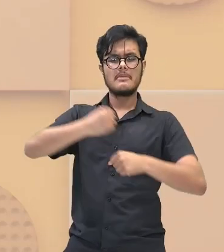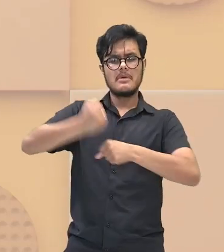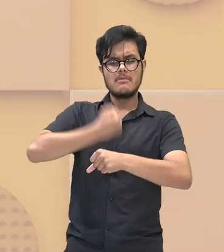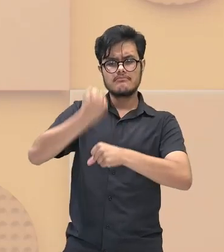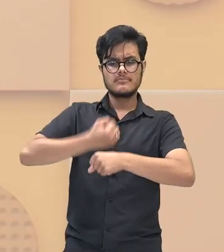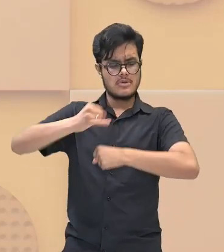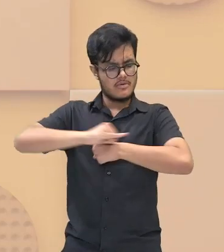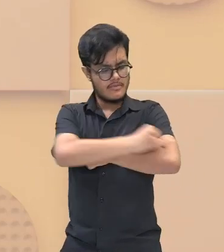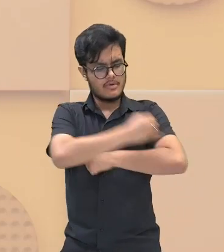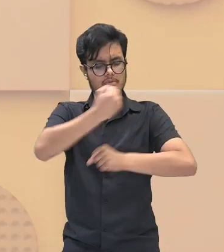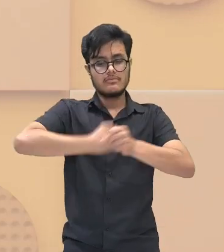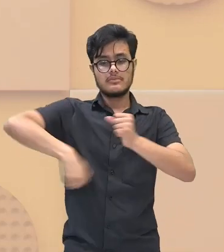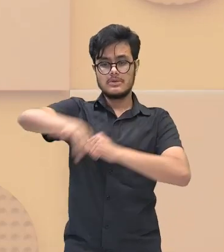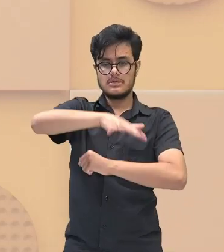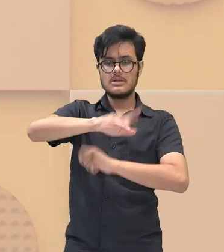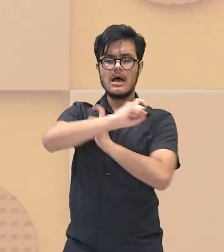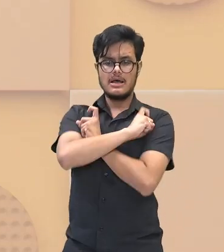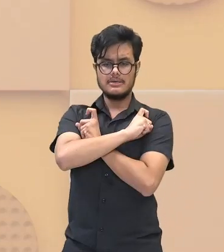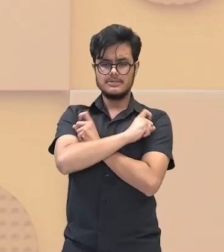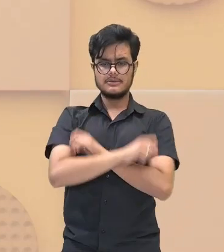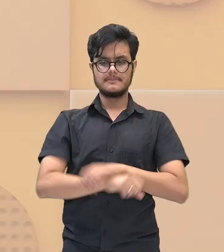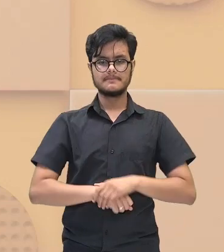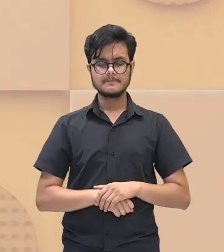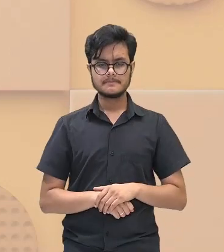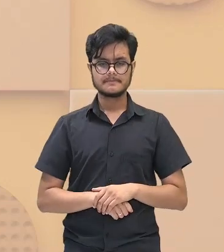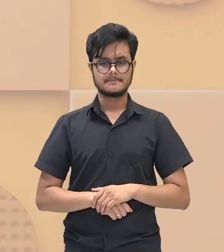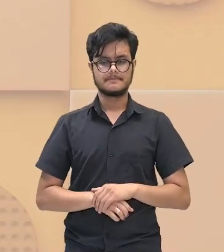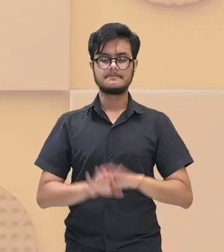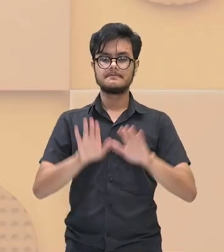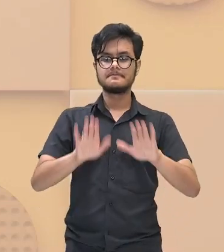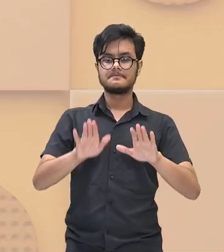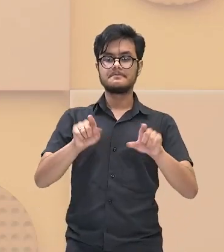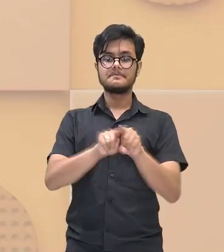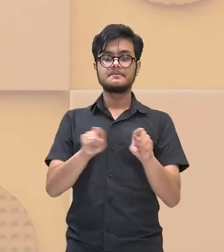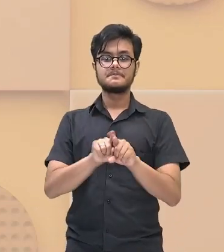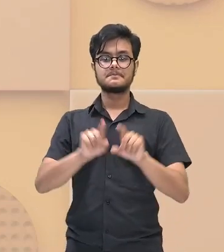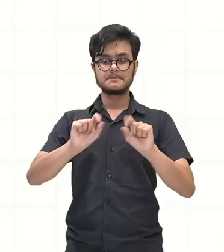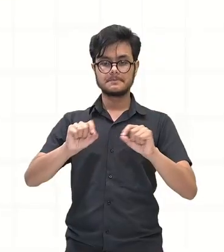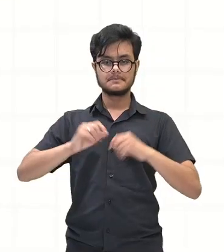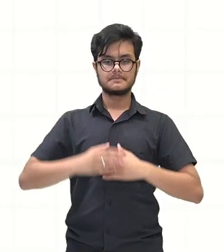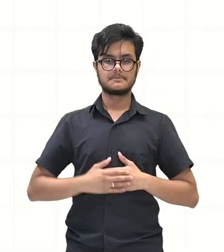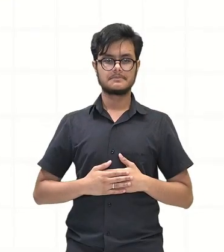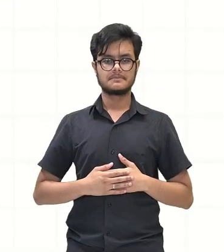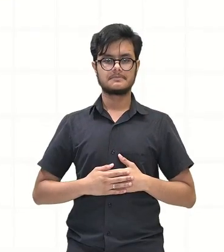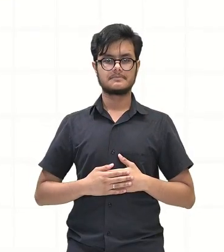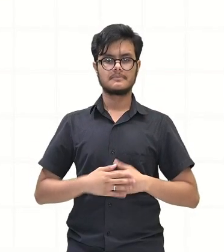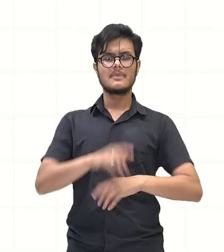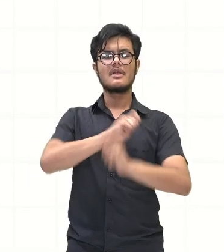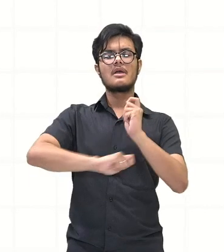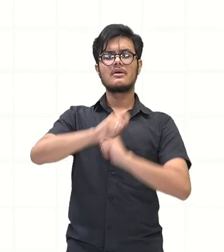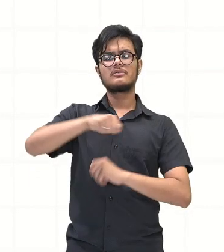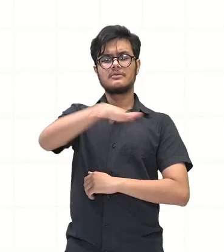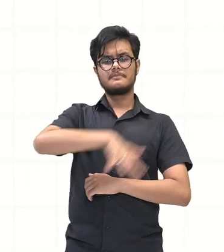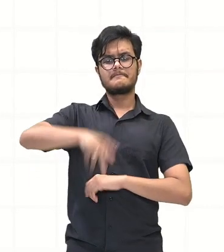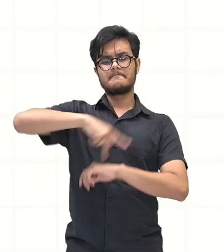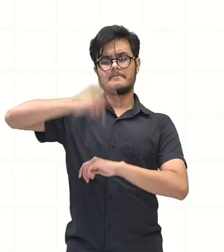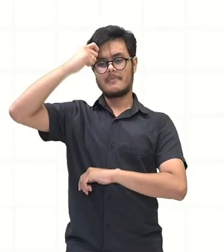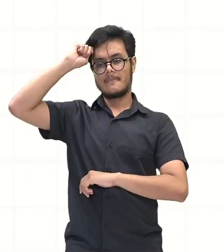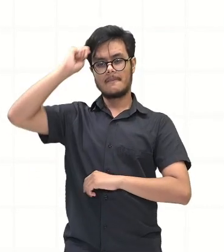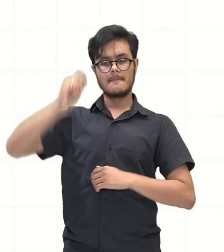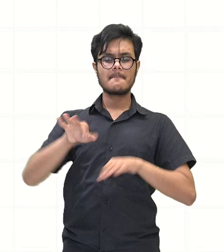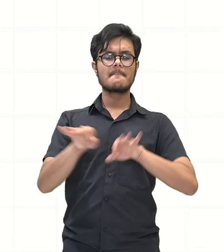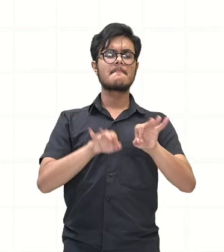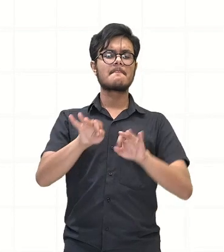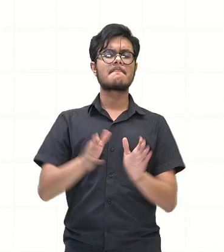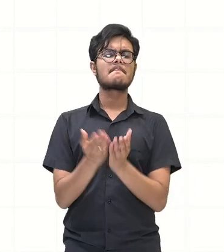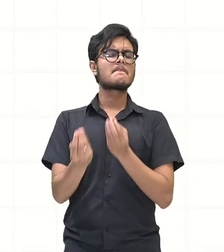que havia dentro do território egípcio. Vamos observar agora a estrutura econômica africana. Como é que ela estava